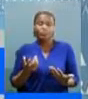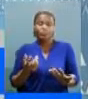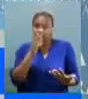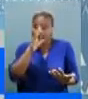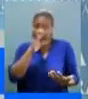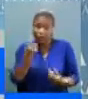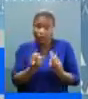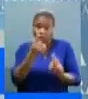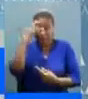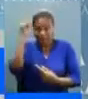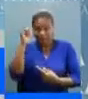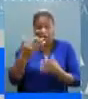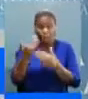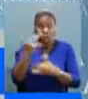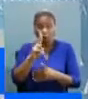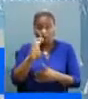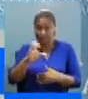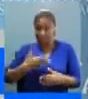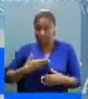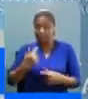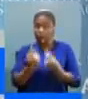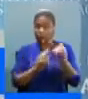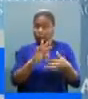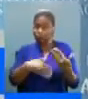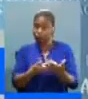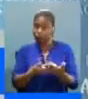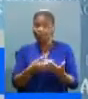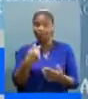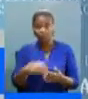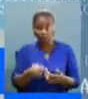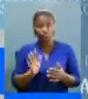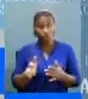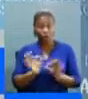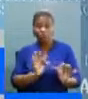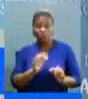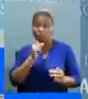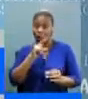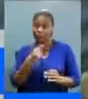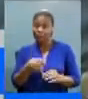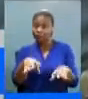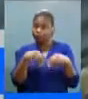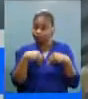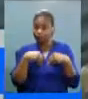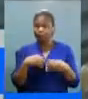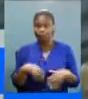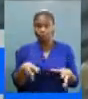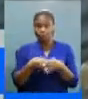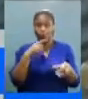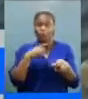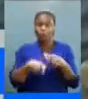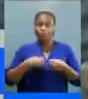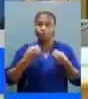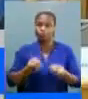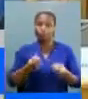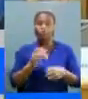algumas ideias que eu citei, algumas propostas que eu citei em carteira, possam ser absorvidas. O partido que sustenta